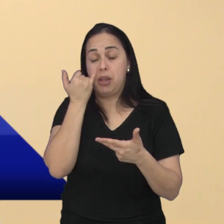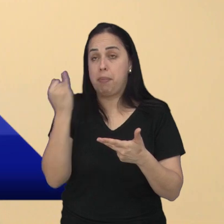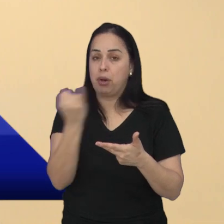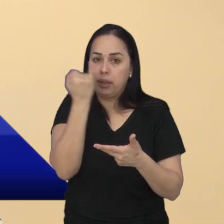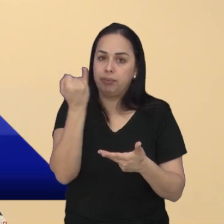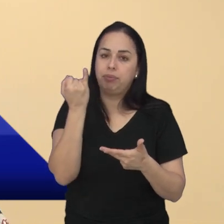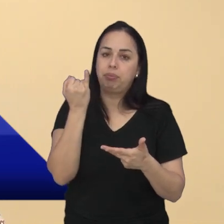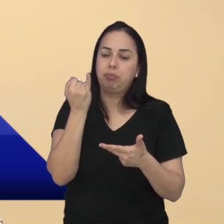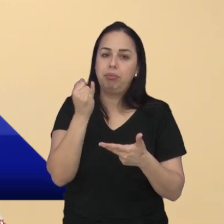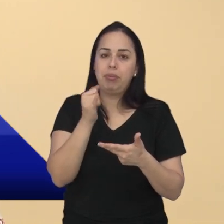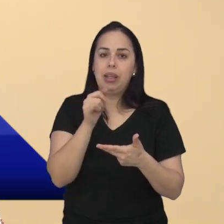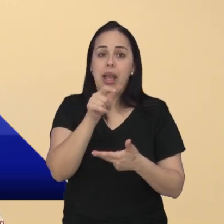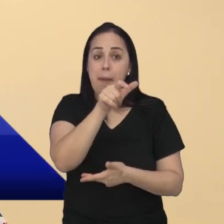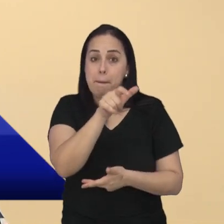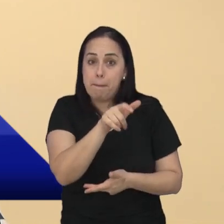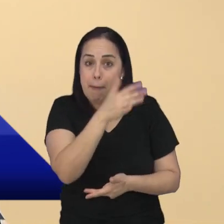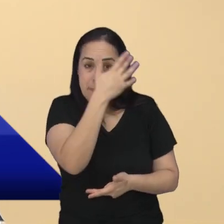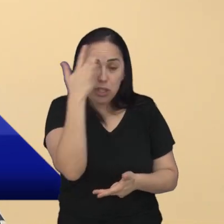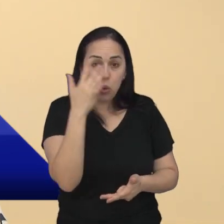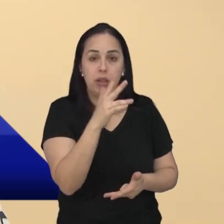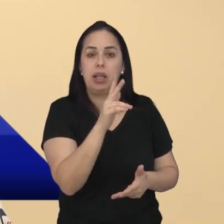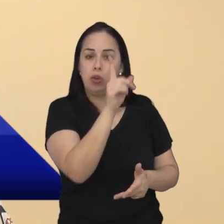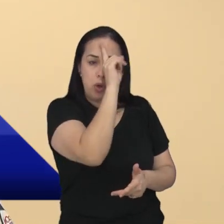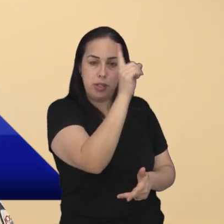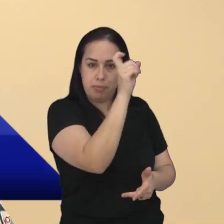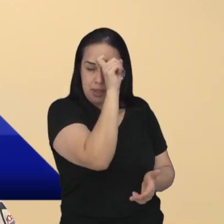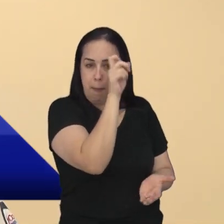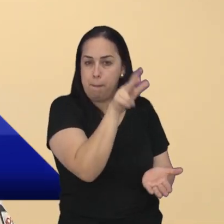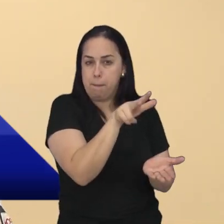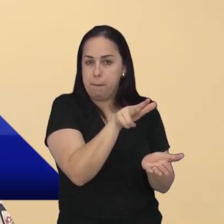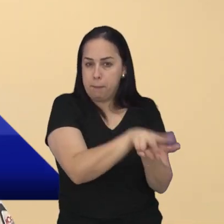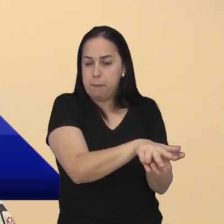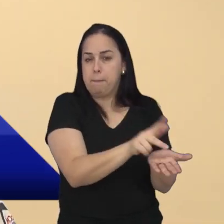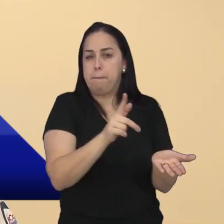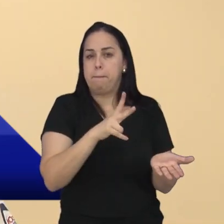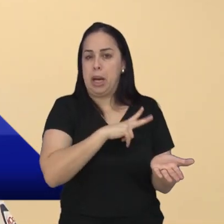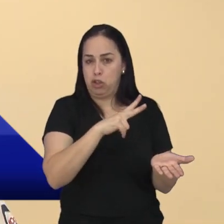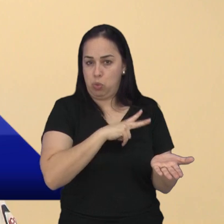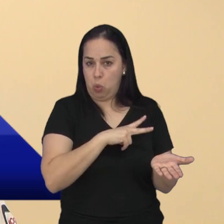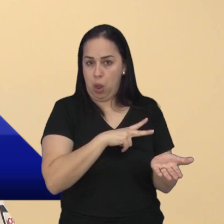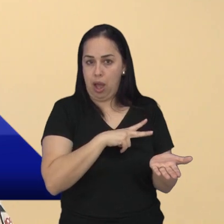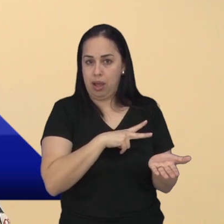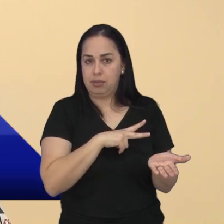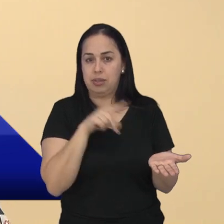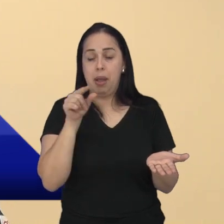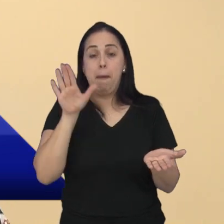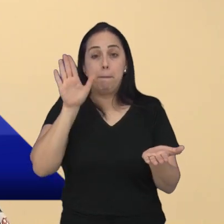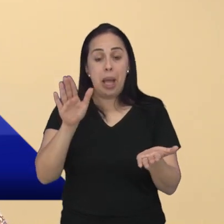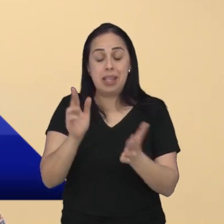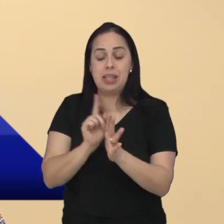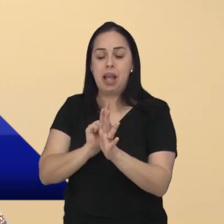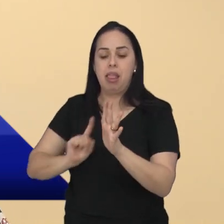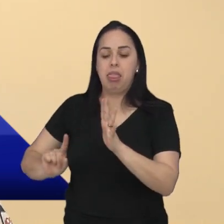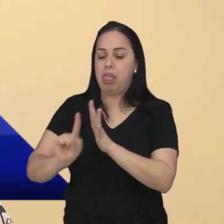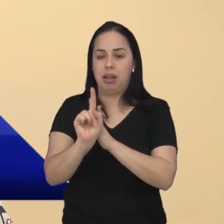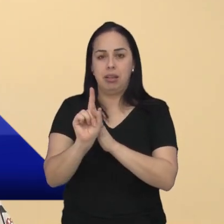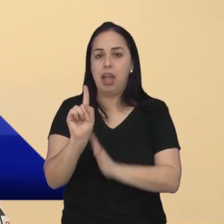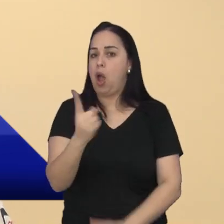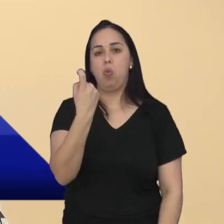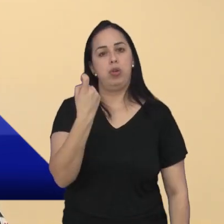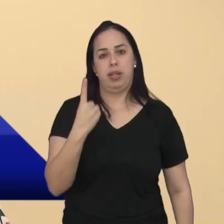o vereador, a participação efetiva da Câmara por meio de campanhas e projetos de lei ajuda na conscientização da